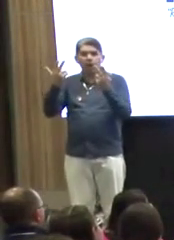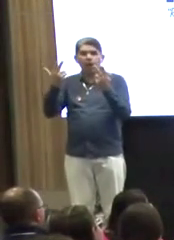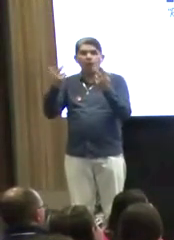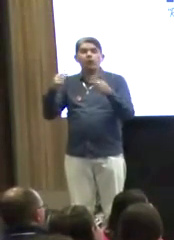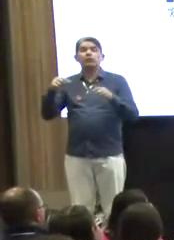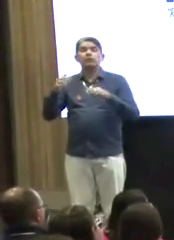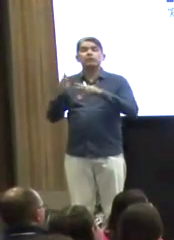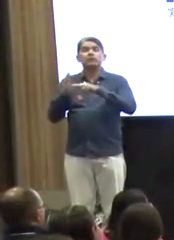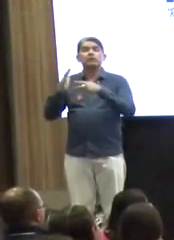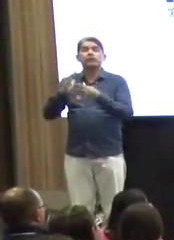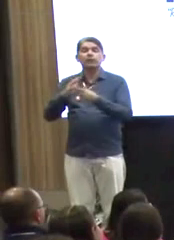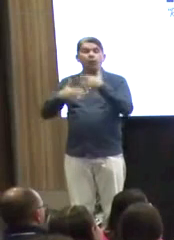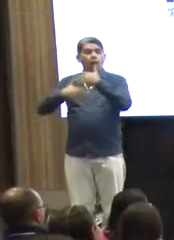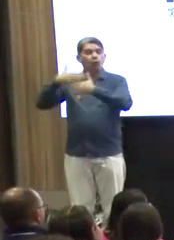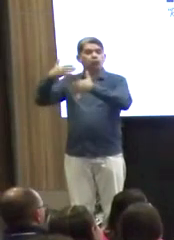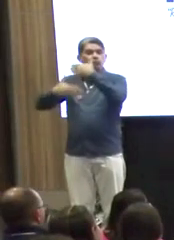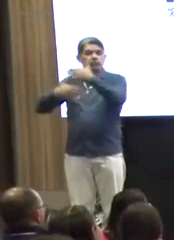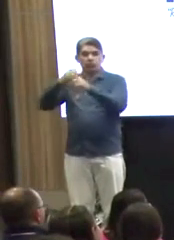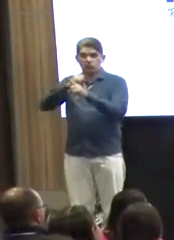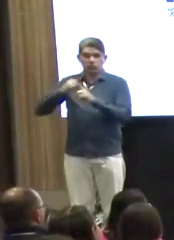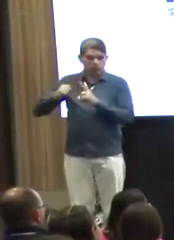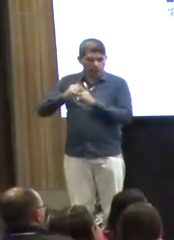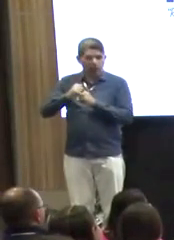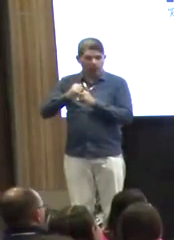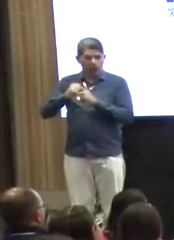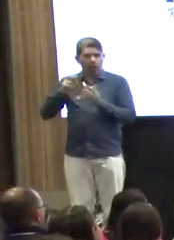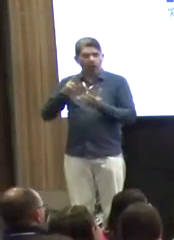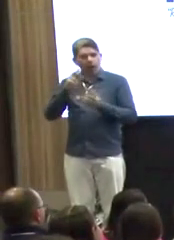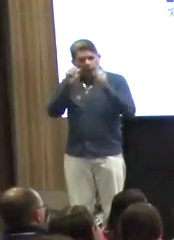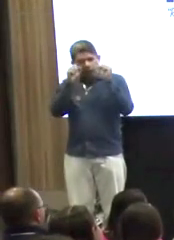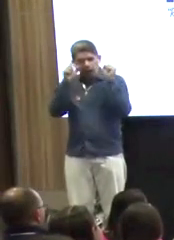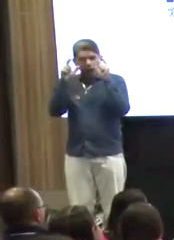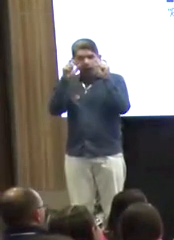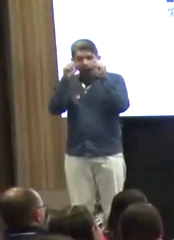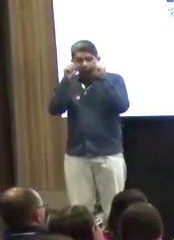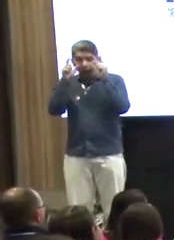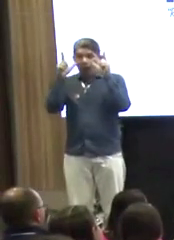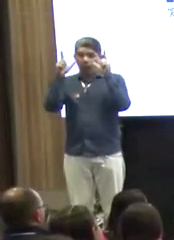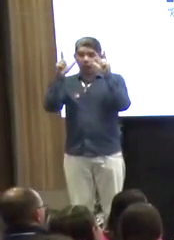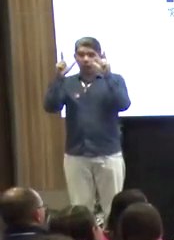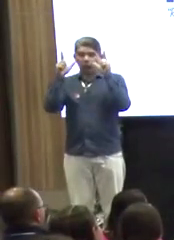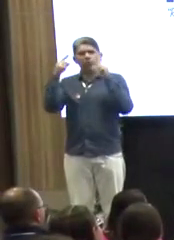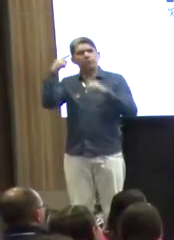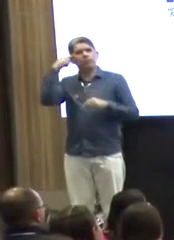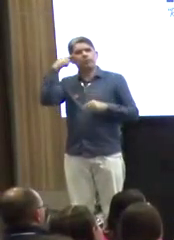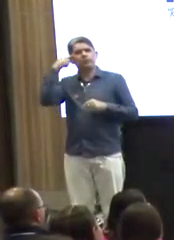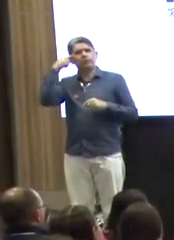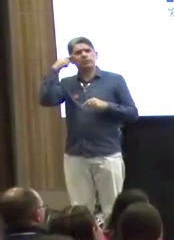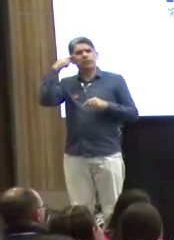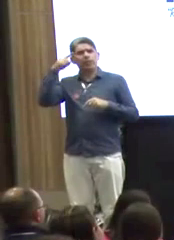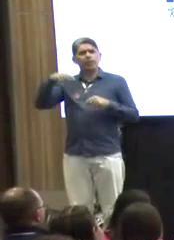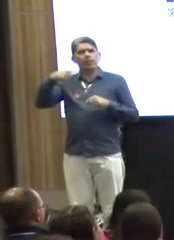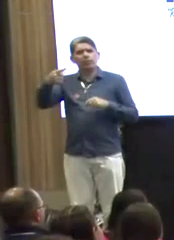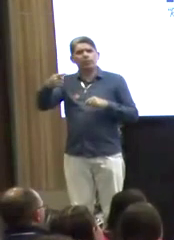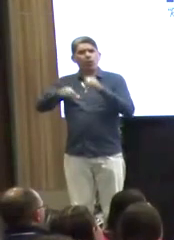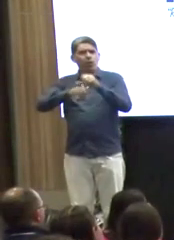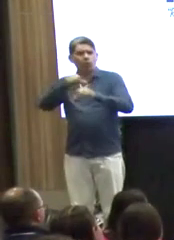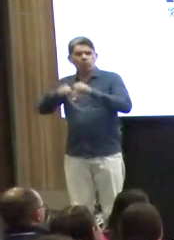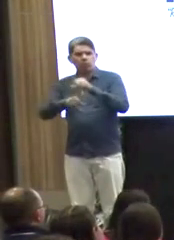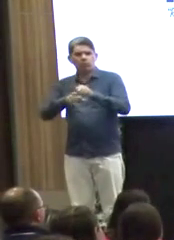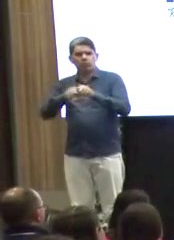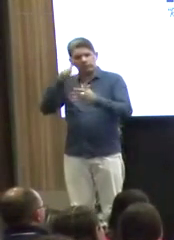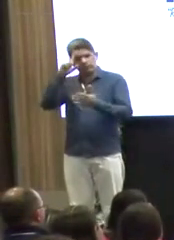isto, gente. Não é que a gente acordou de dia e decidiu ser uma coisa e fazer outra. Daqui a pouco por decisão, entenderam o que eu